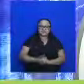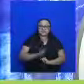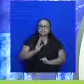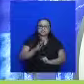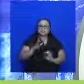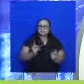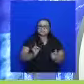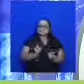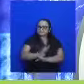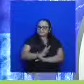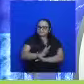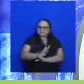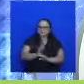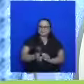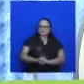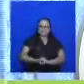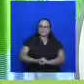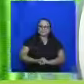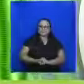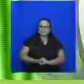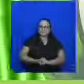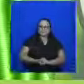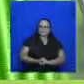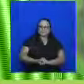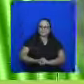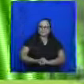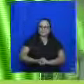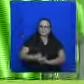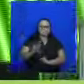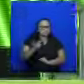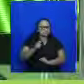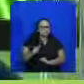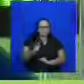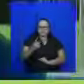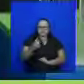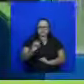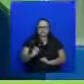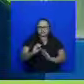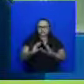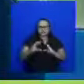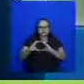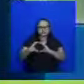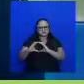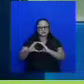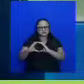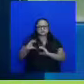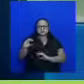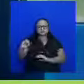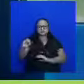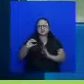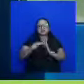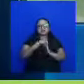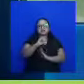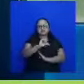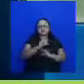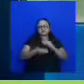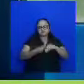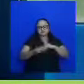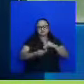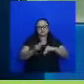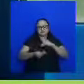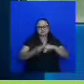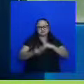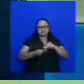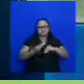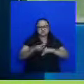Bola posicionada, valendo! Mais uma vez as 10 bolas numeradas de 0 a 9 girando, sendo embaralhadas